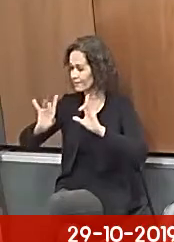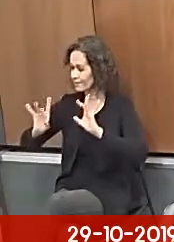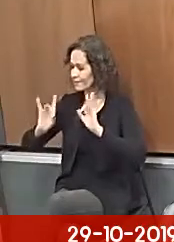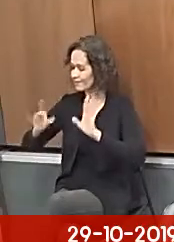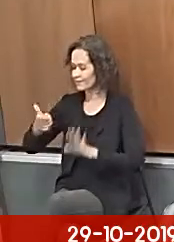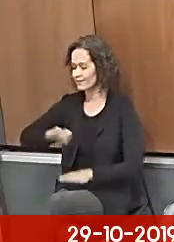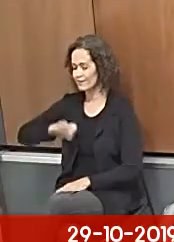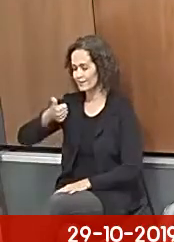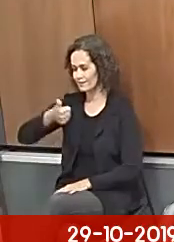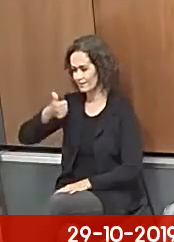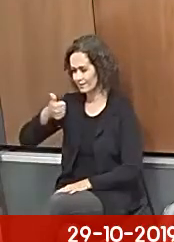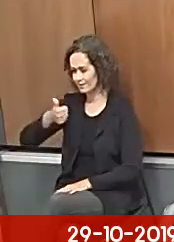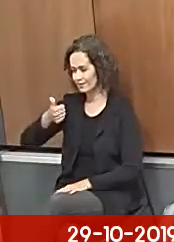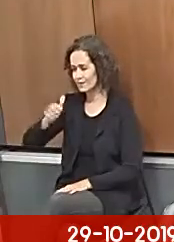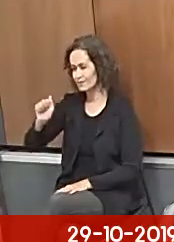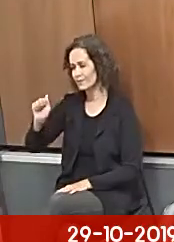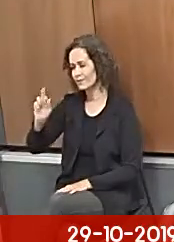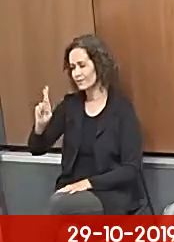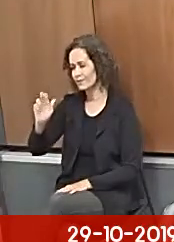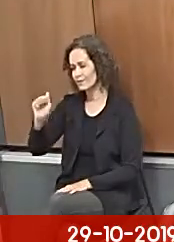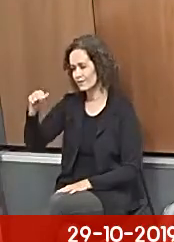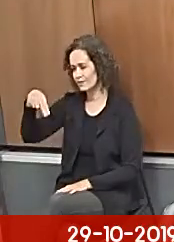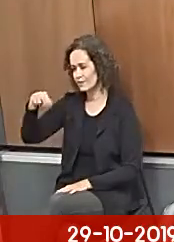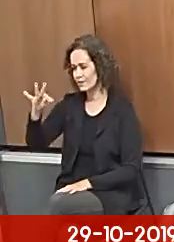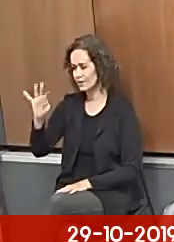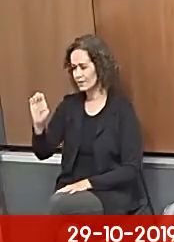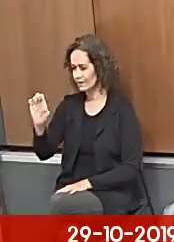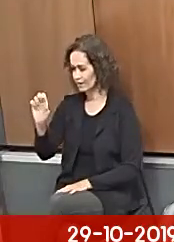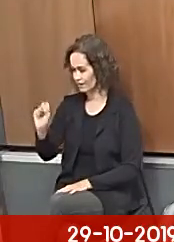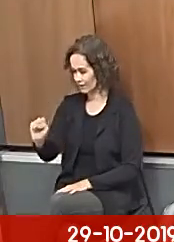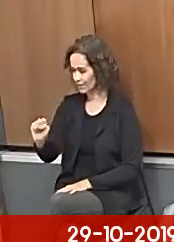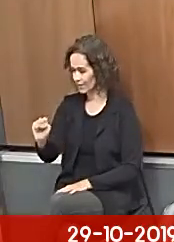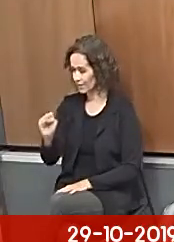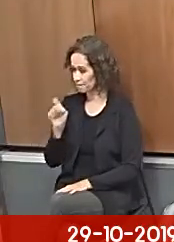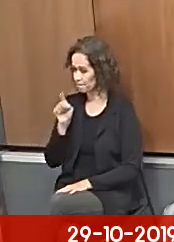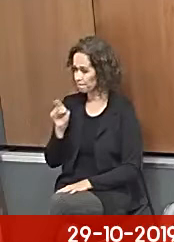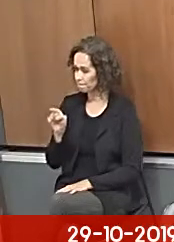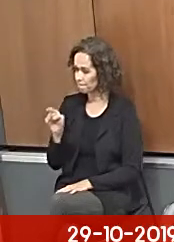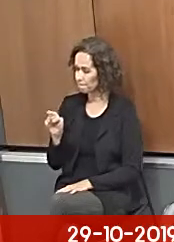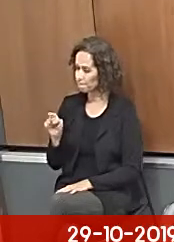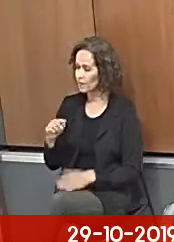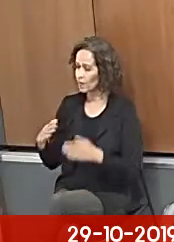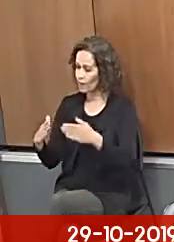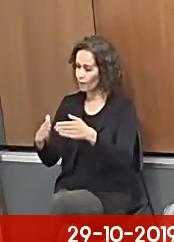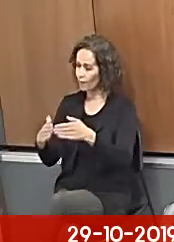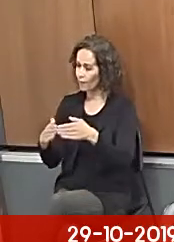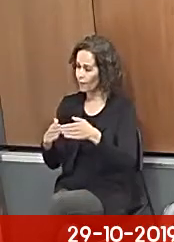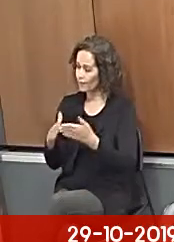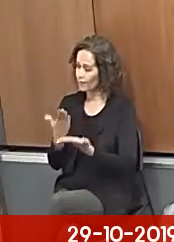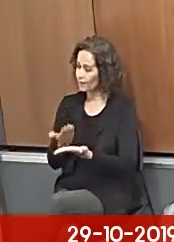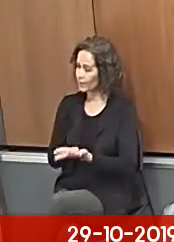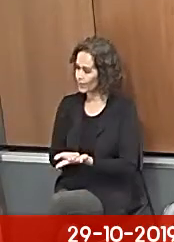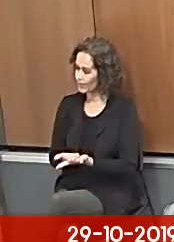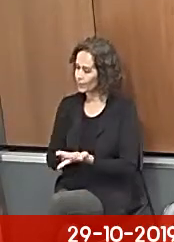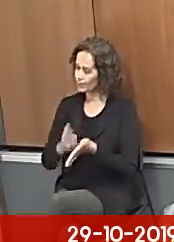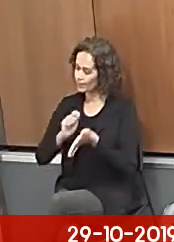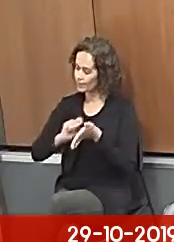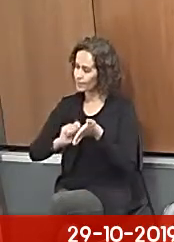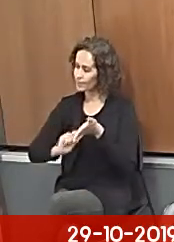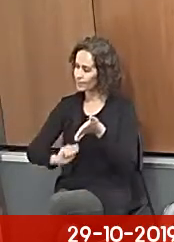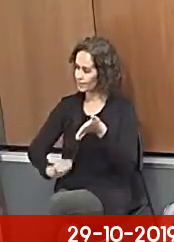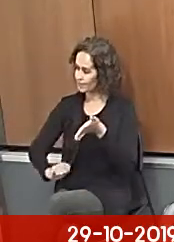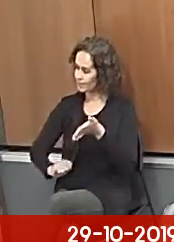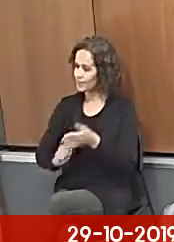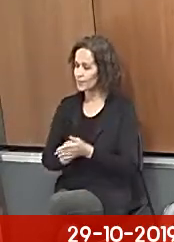primeiramente ao Arantes, que foi o autor desse requerimento, que está dando a oportunidade para a gente.